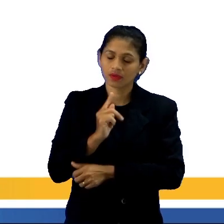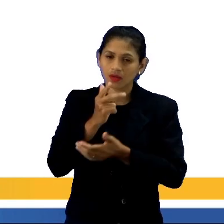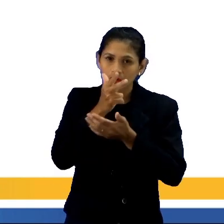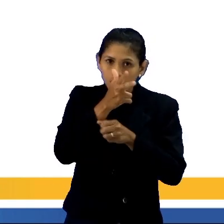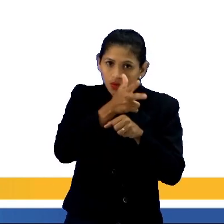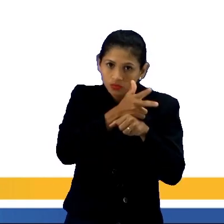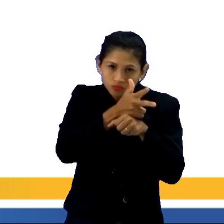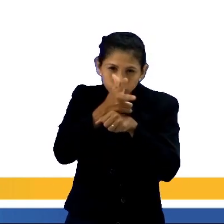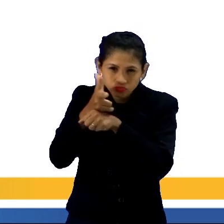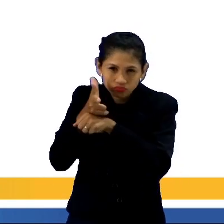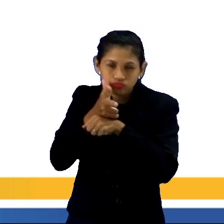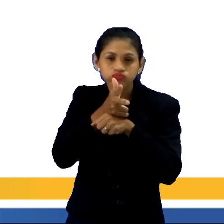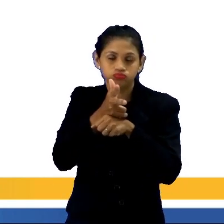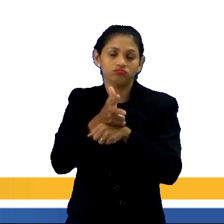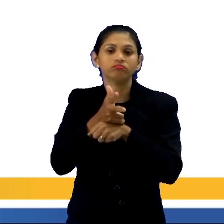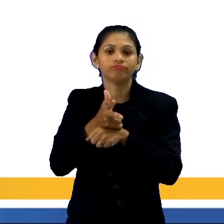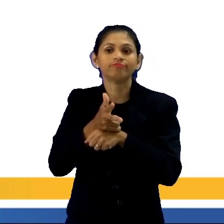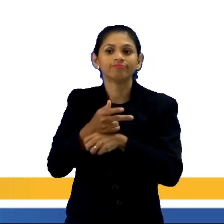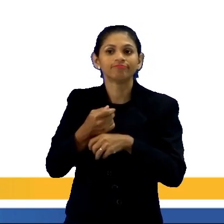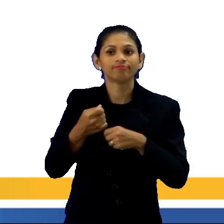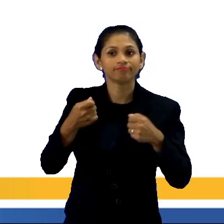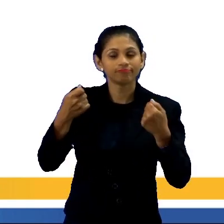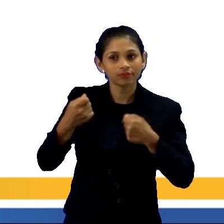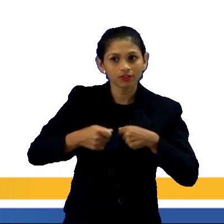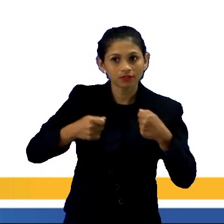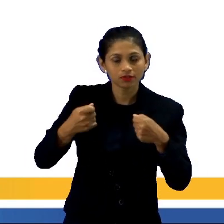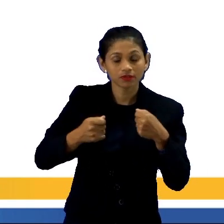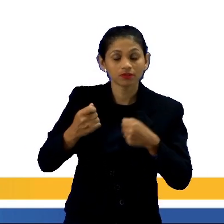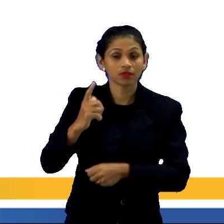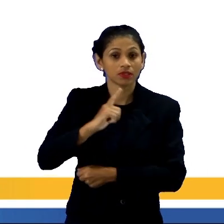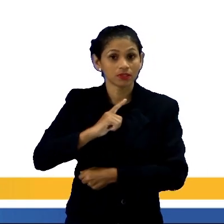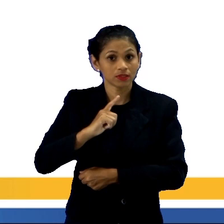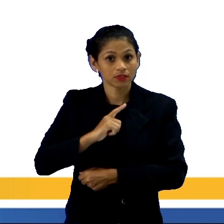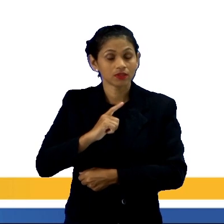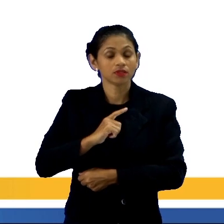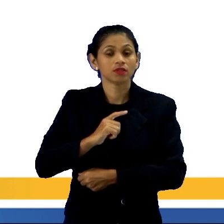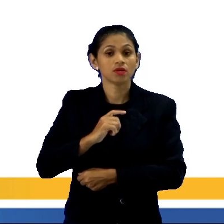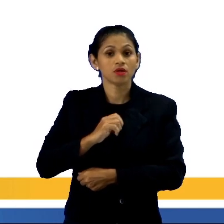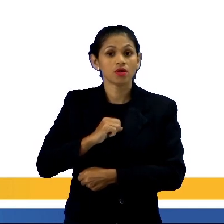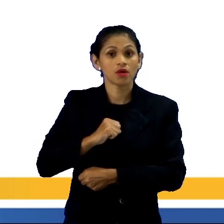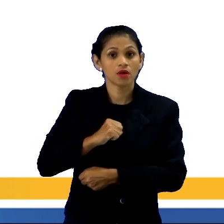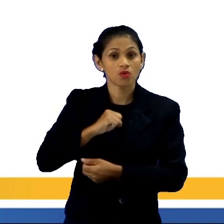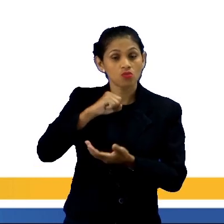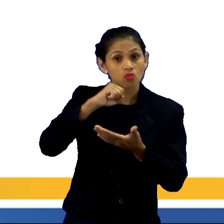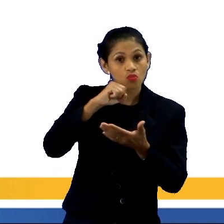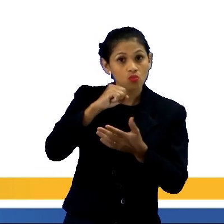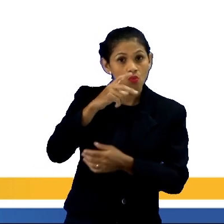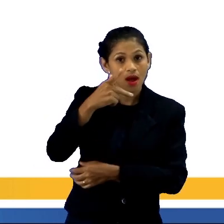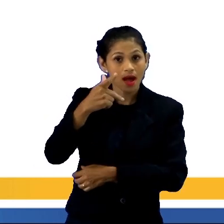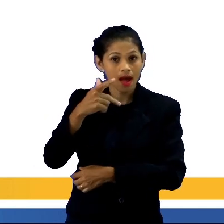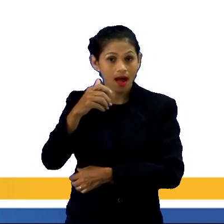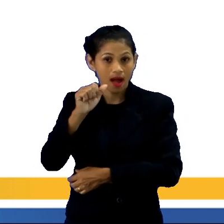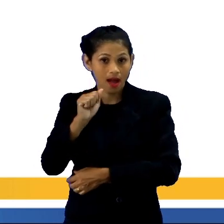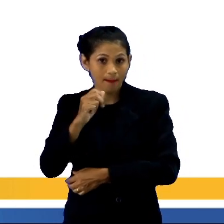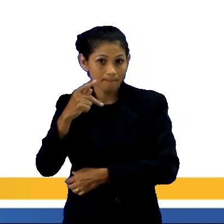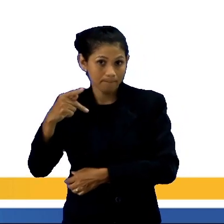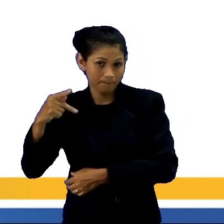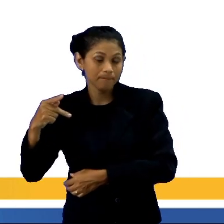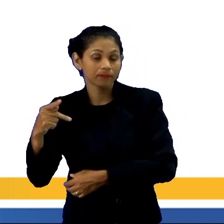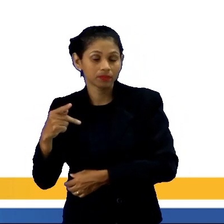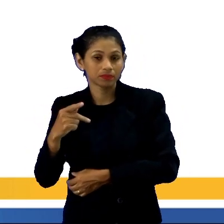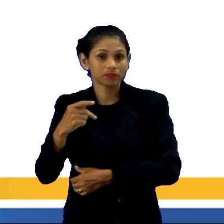dia. A condição necessária é ter o aplicativo Raiva Card, uma espécie de visto,